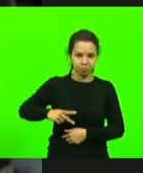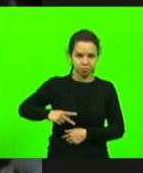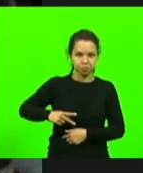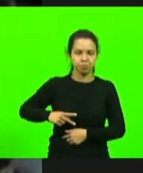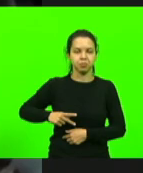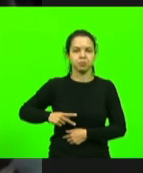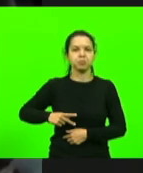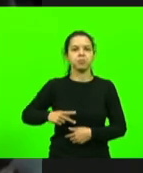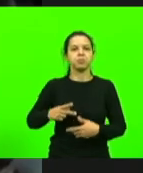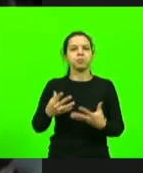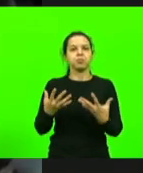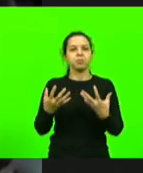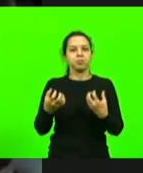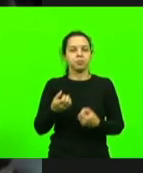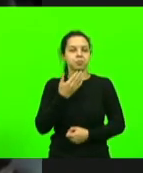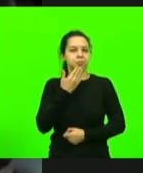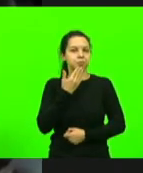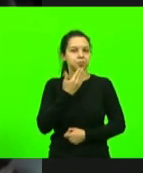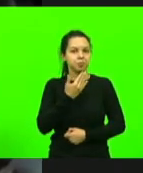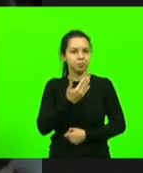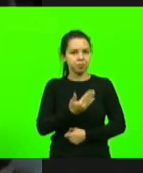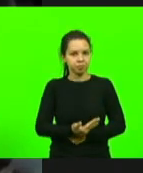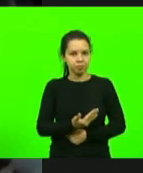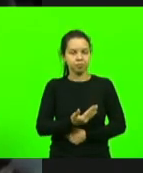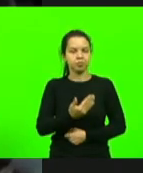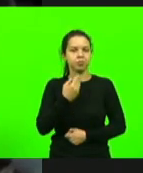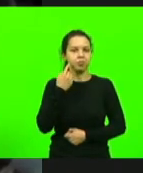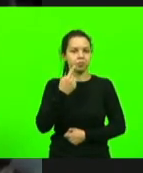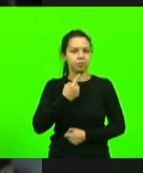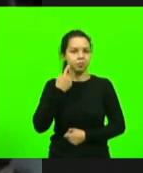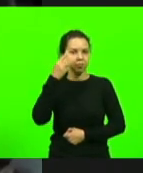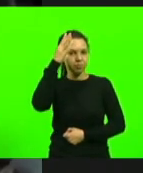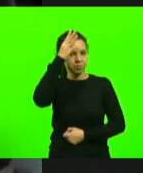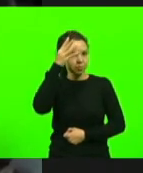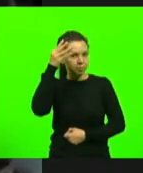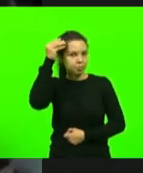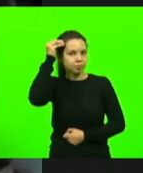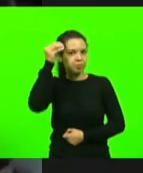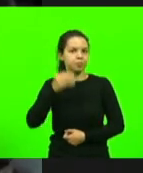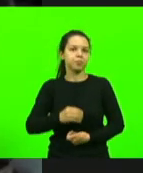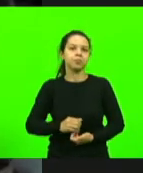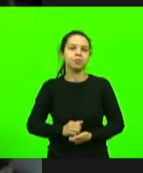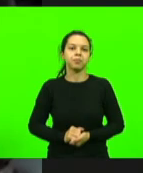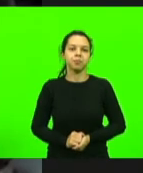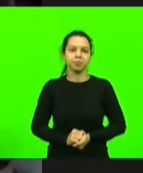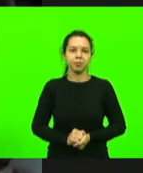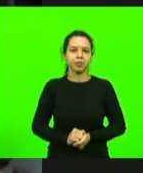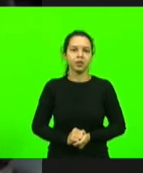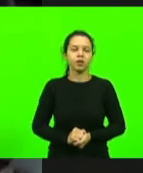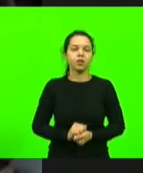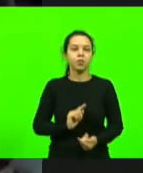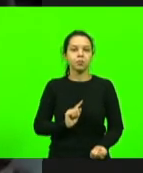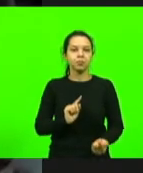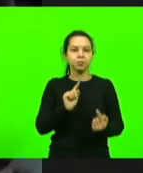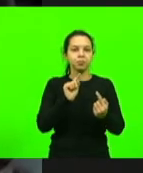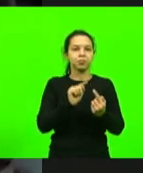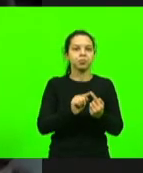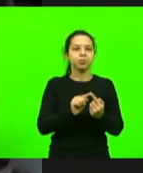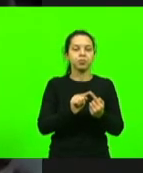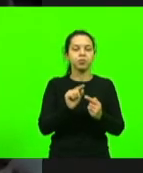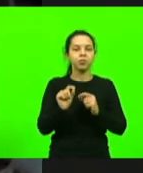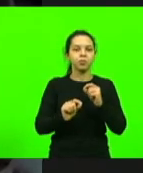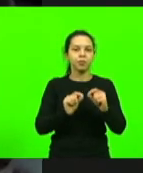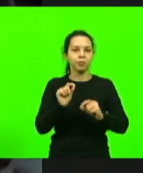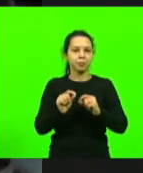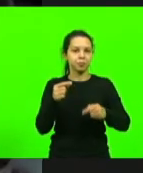proposição da deputada Luciana carminatti O objetivo dessa audiência pública é discutir a